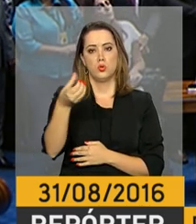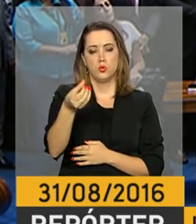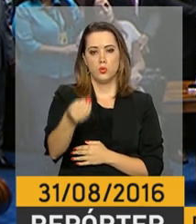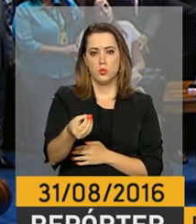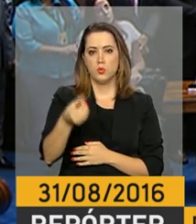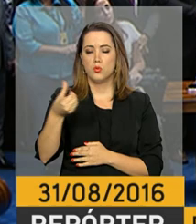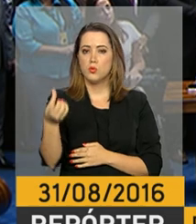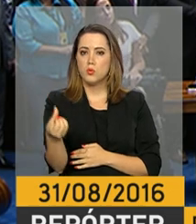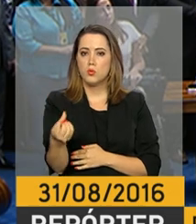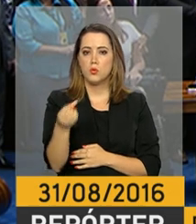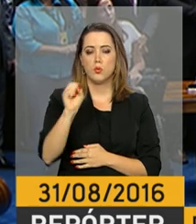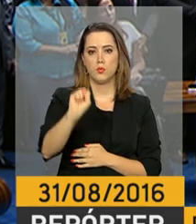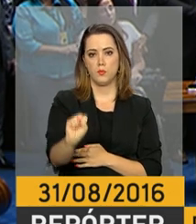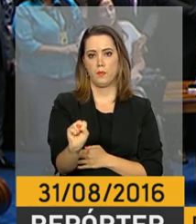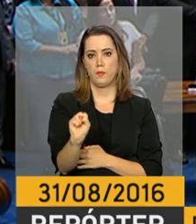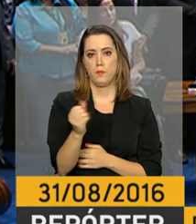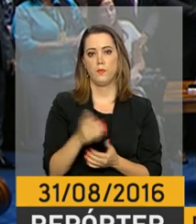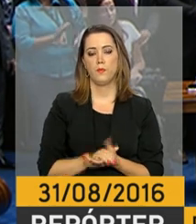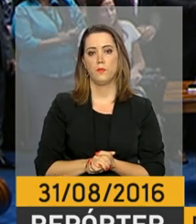2018.